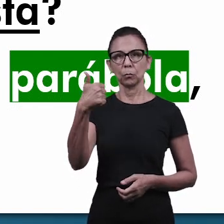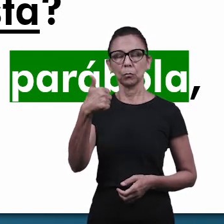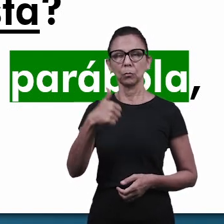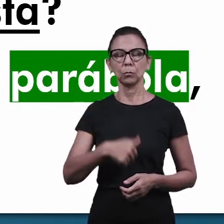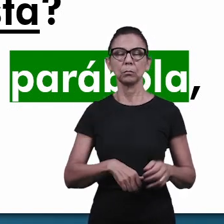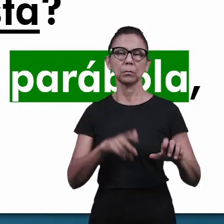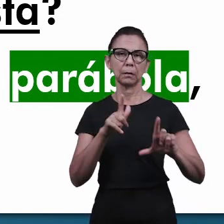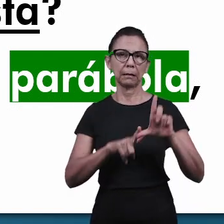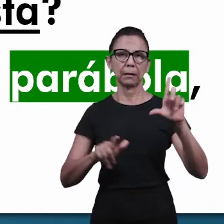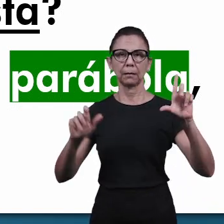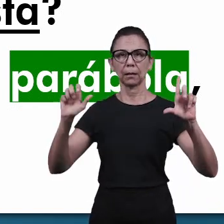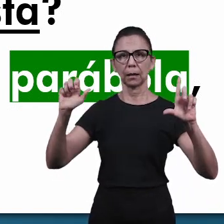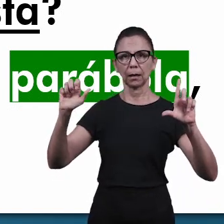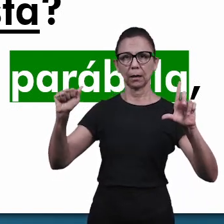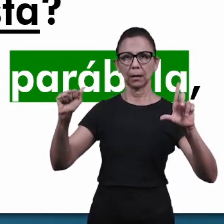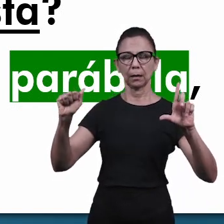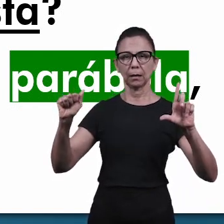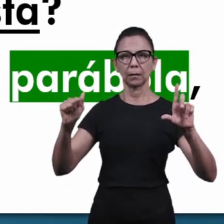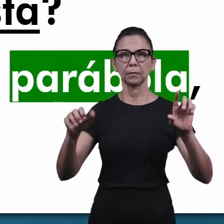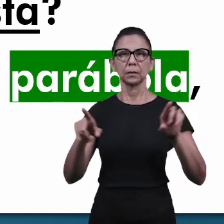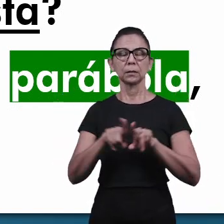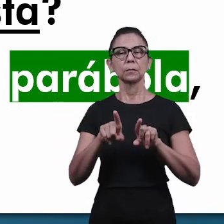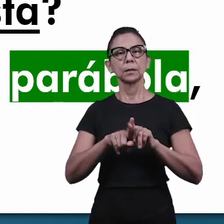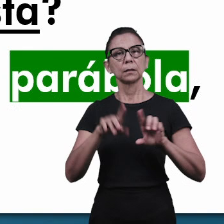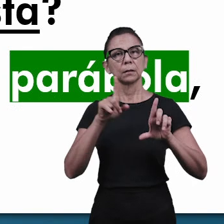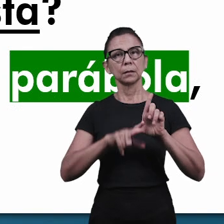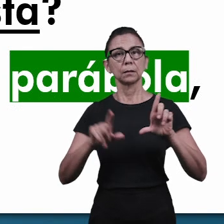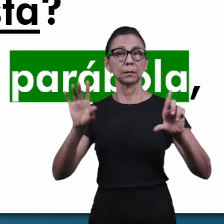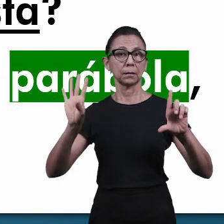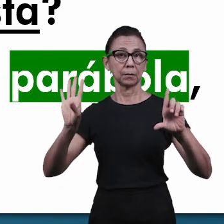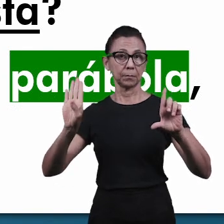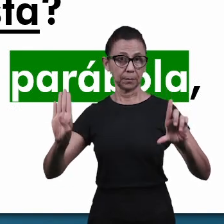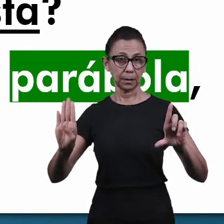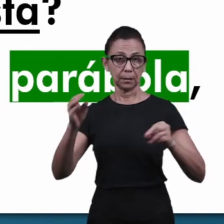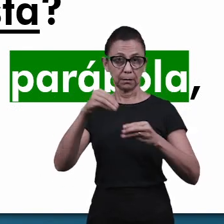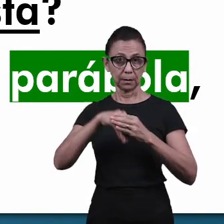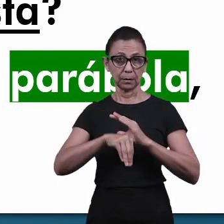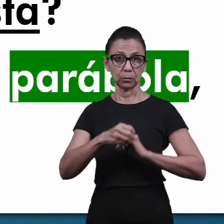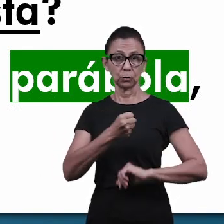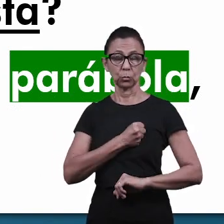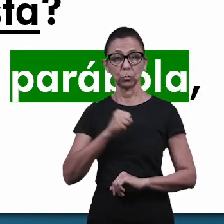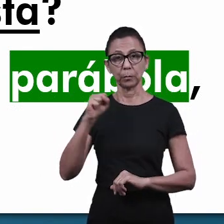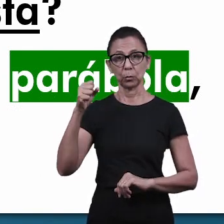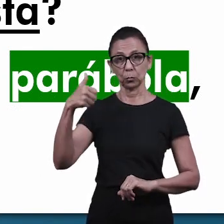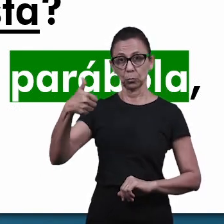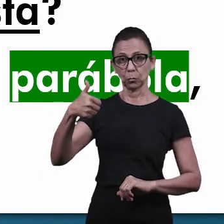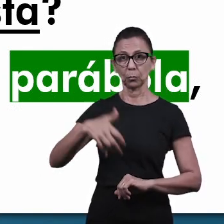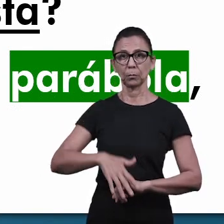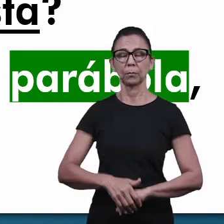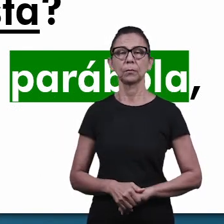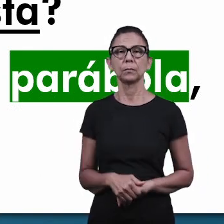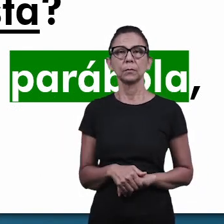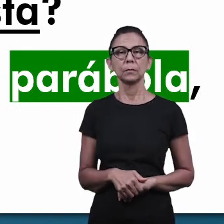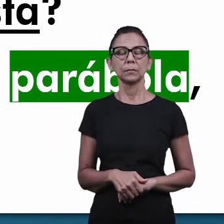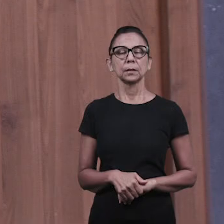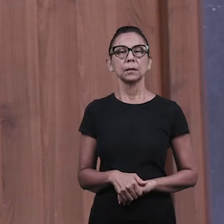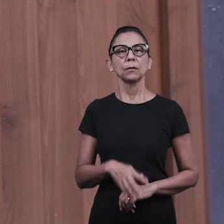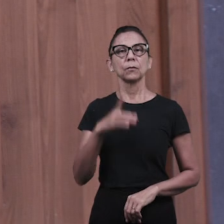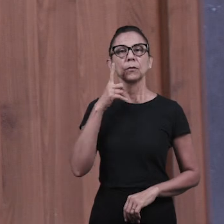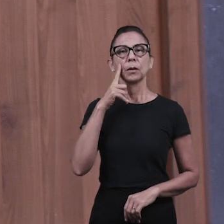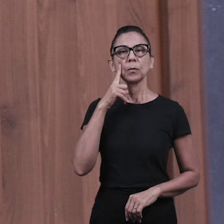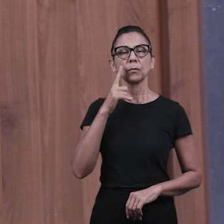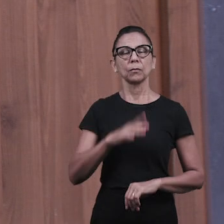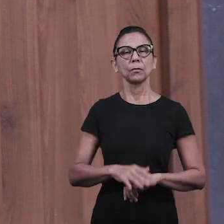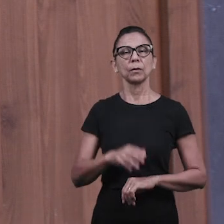primeira pergunta, 1, letra A e letra B, nós vamos direcionar essa pergunta primeiramente para a Ágata.